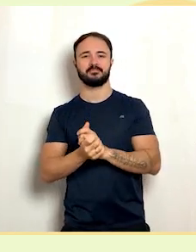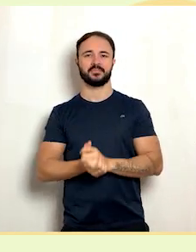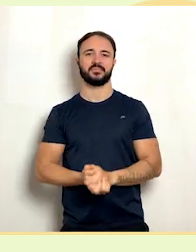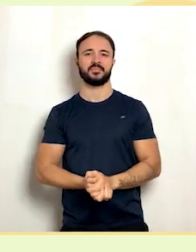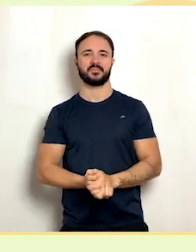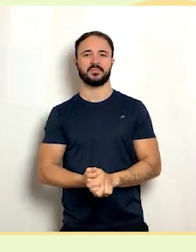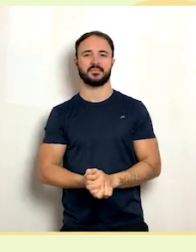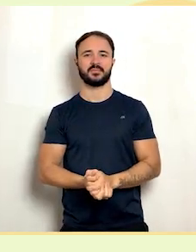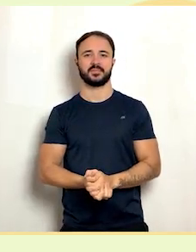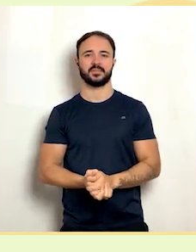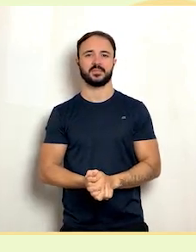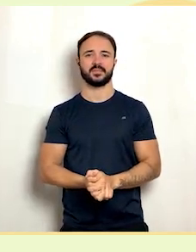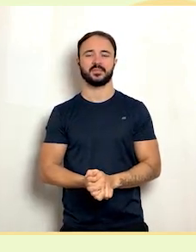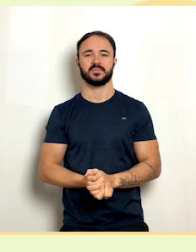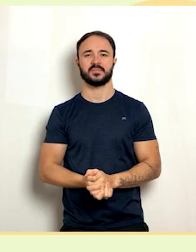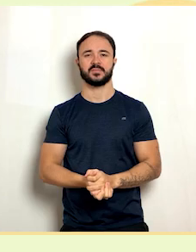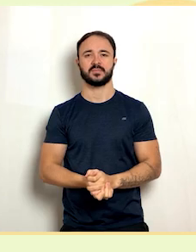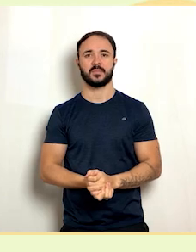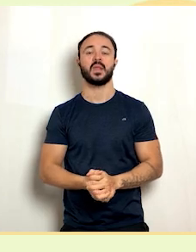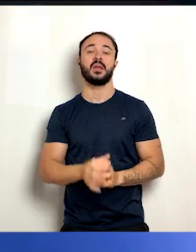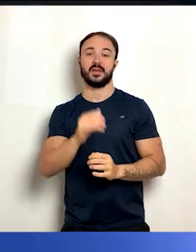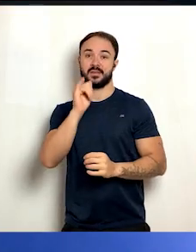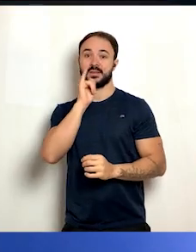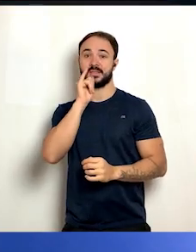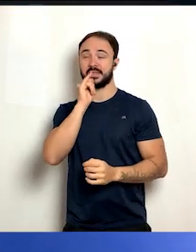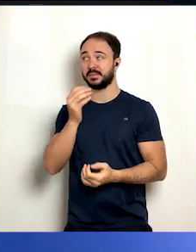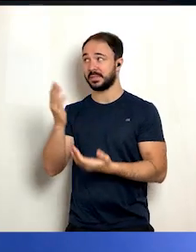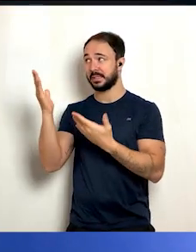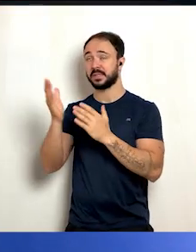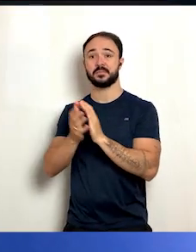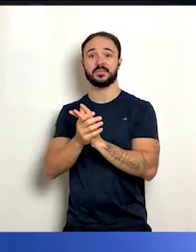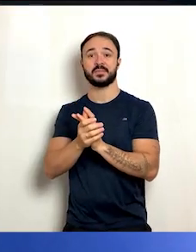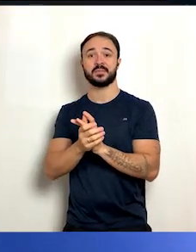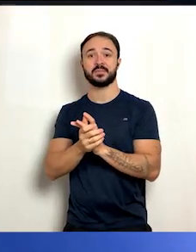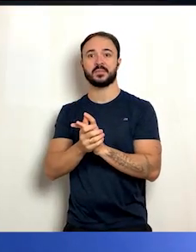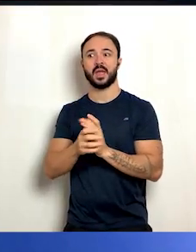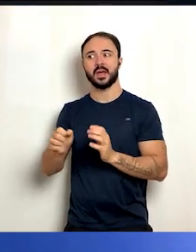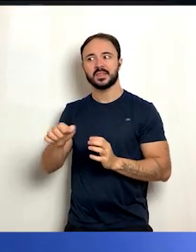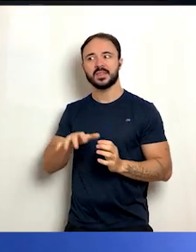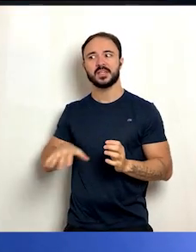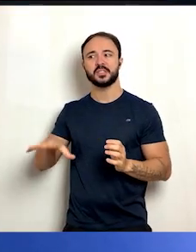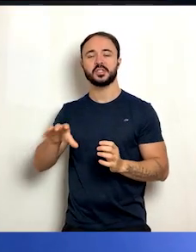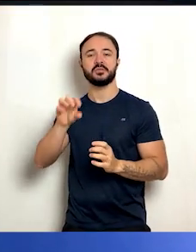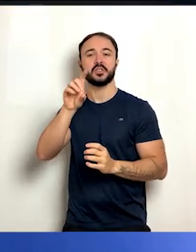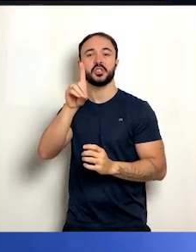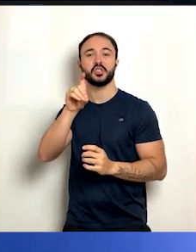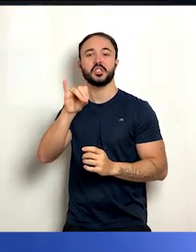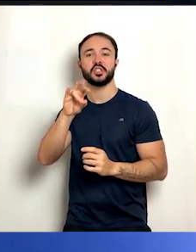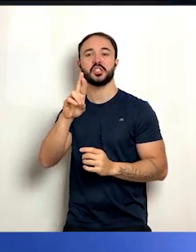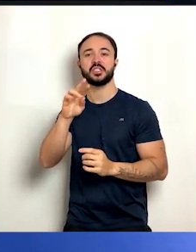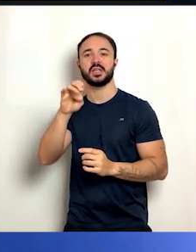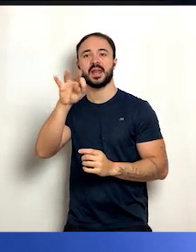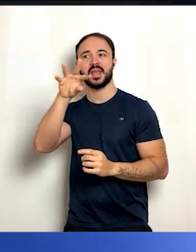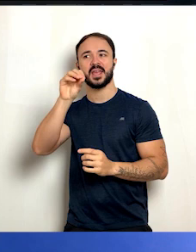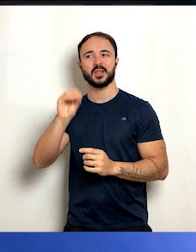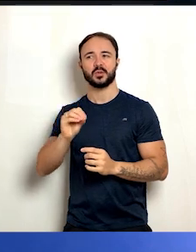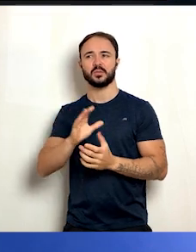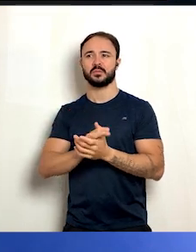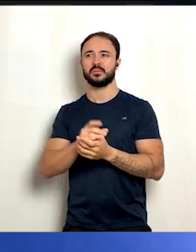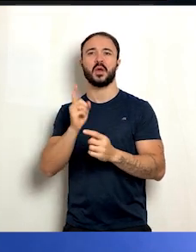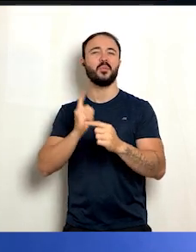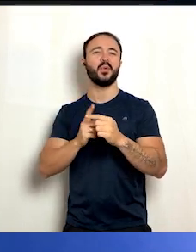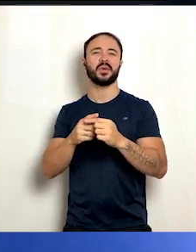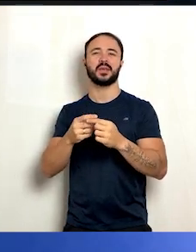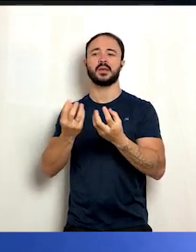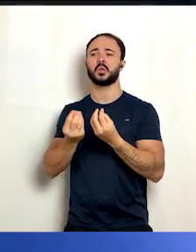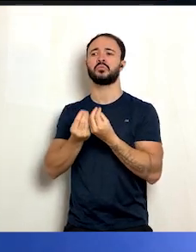Ou transitivo direto? Neste exemplo, ele é transitivo direto, pois quando eu digo dei, eu vou perguntar, dei